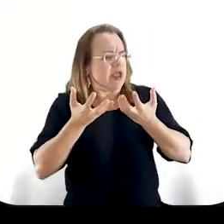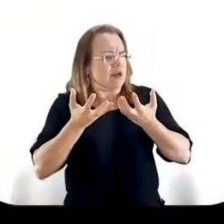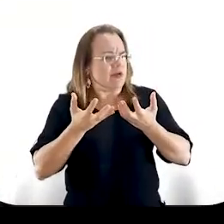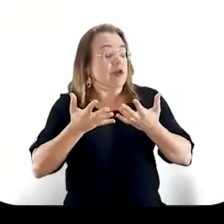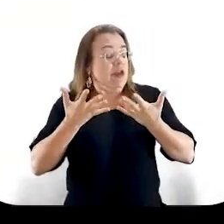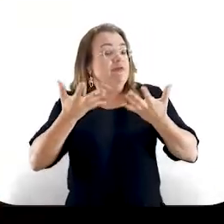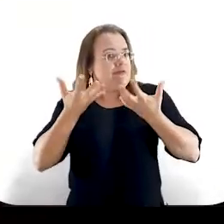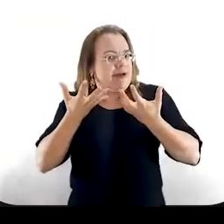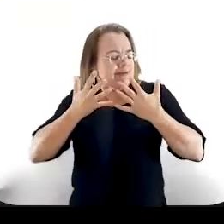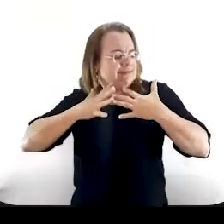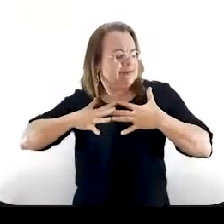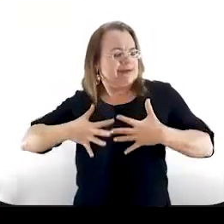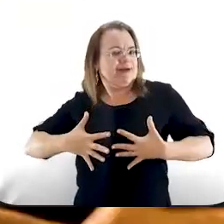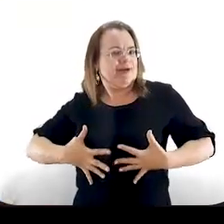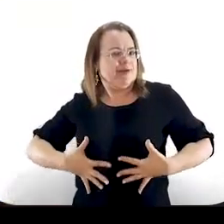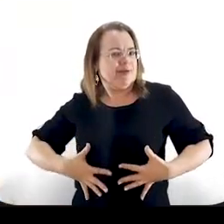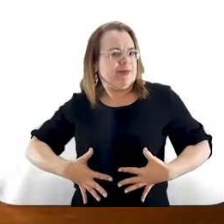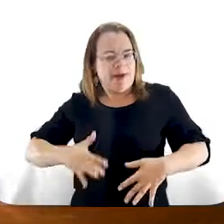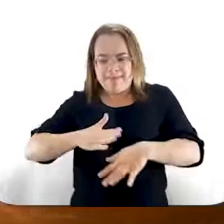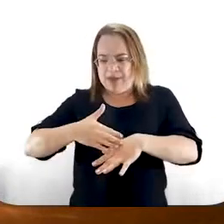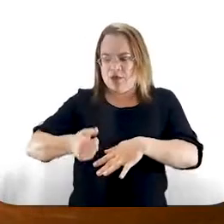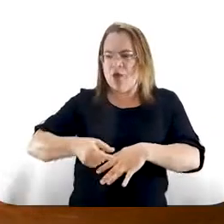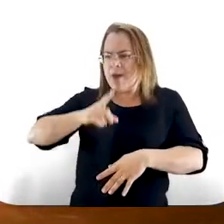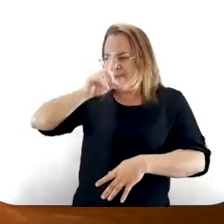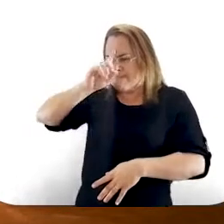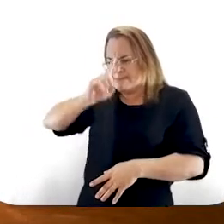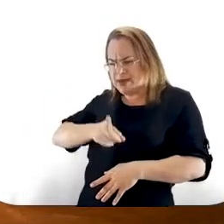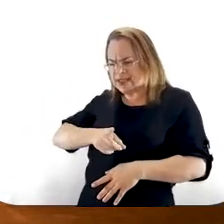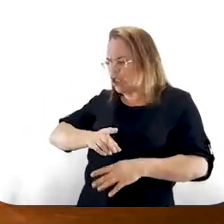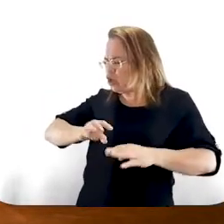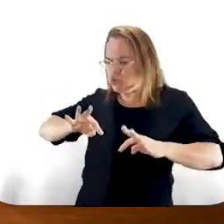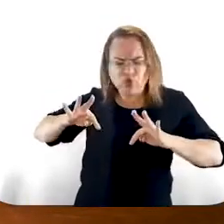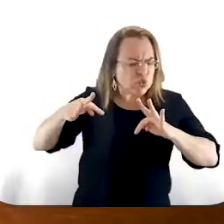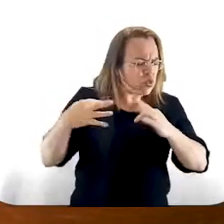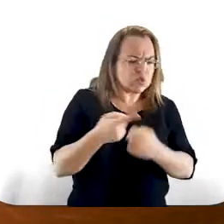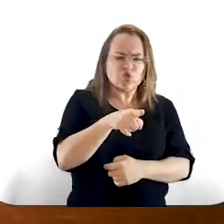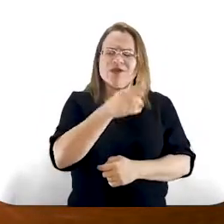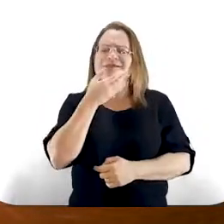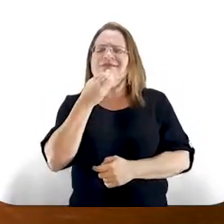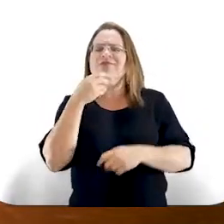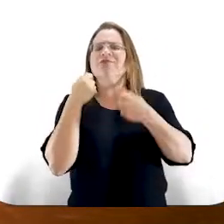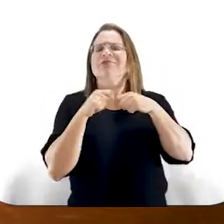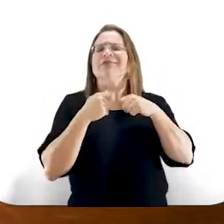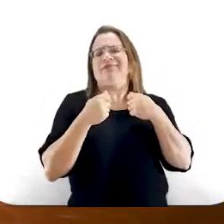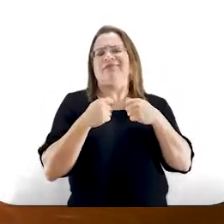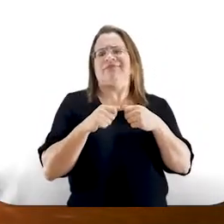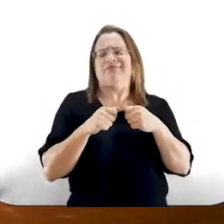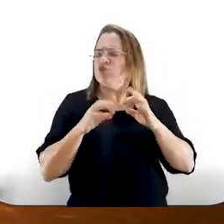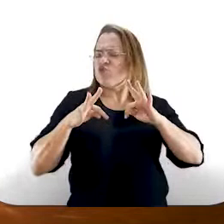essa preciosidade de roupa. Mandem trazer tudo que esses homens